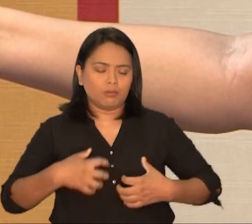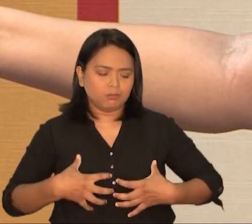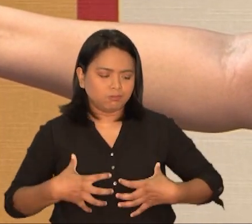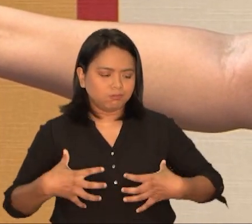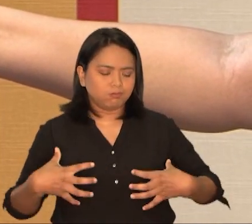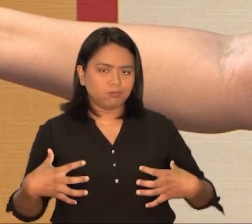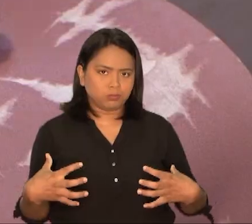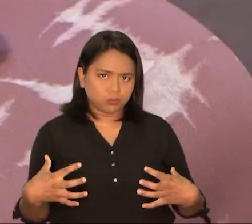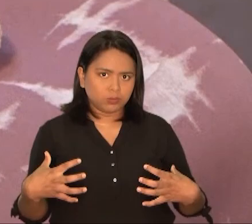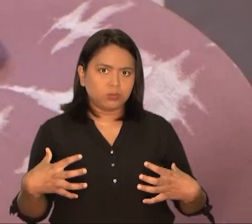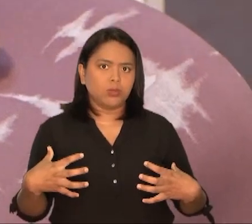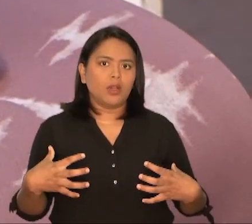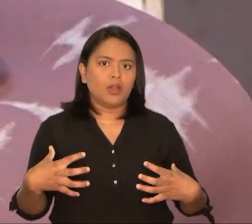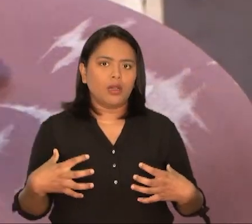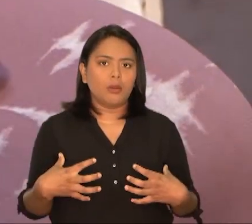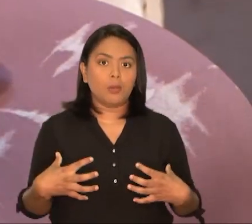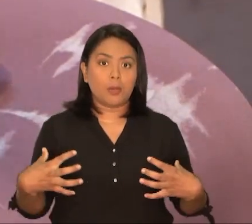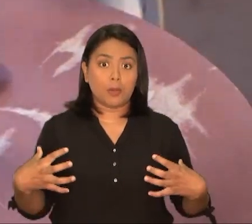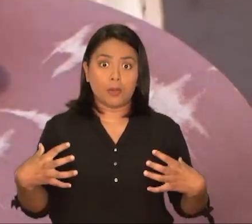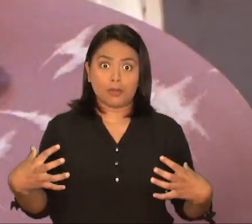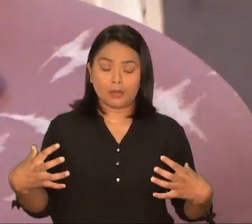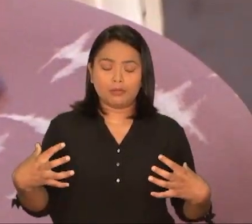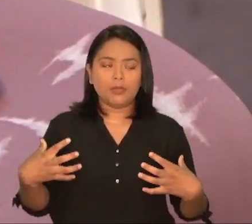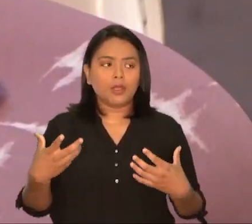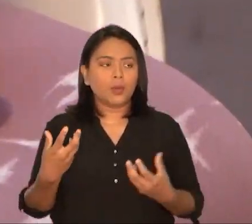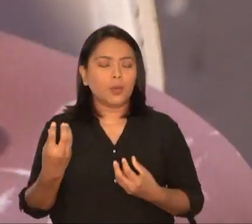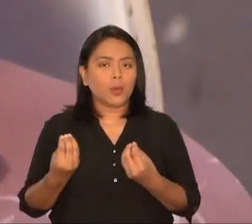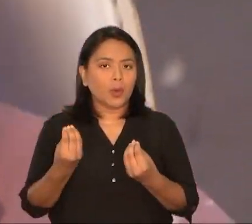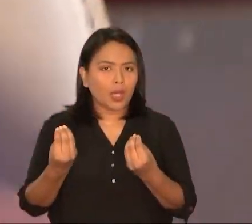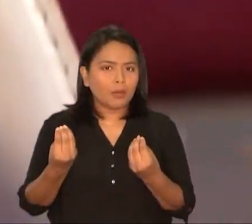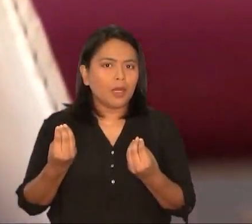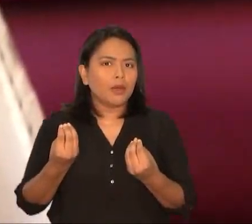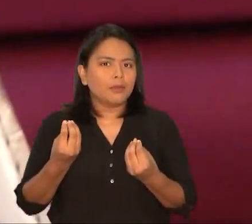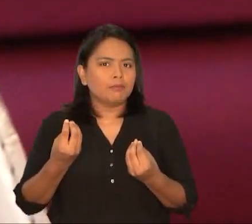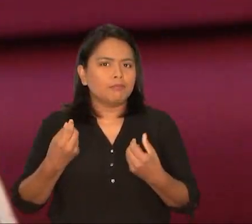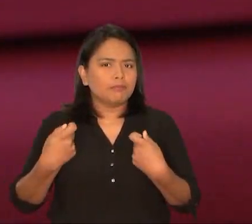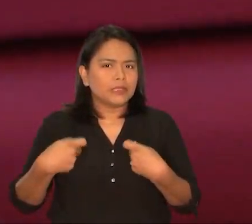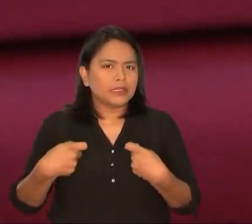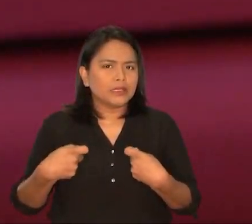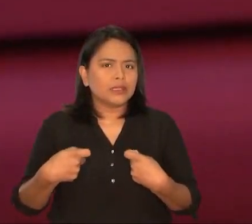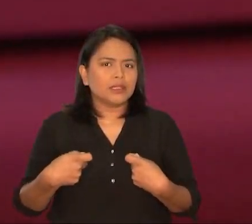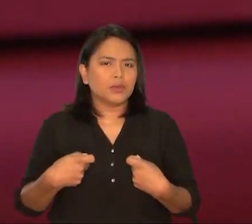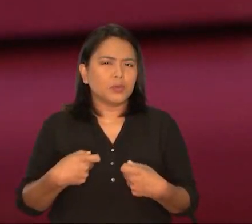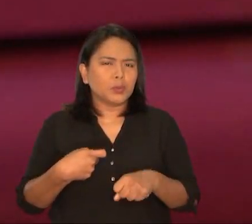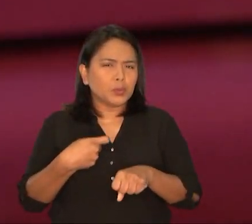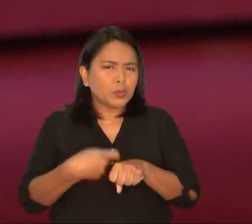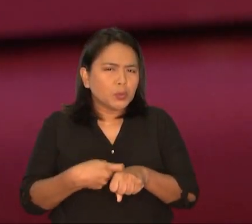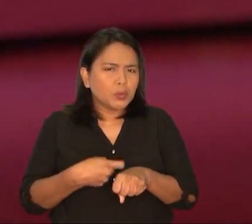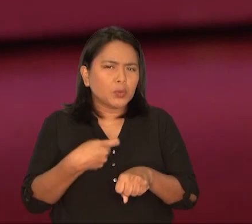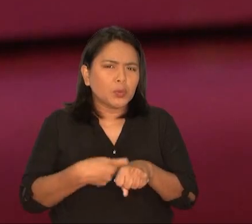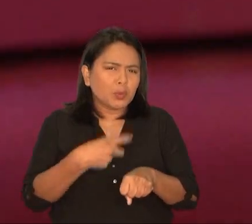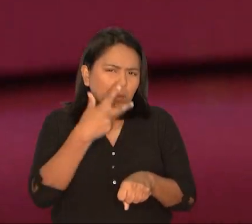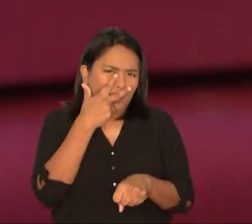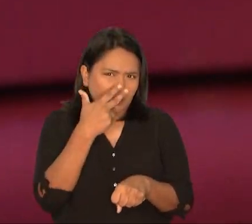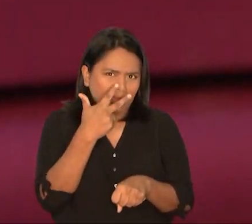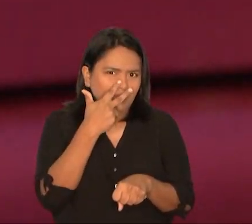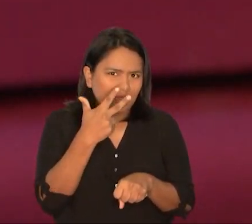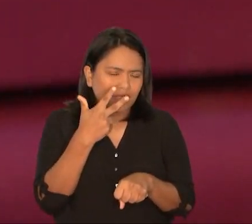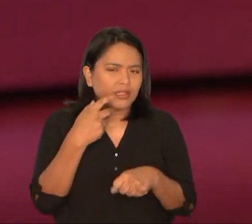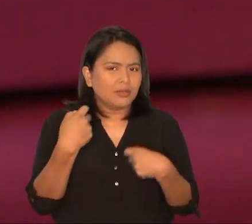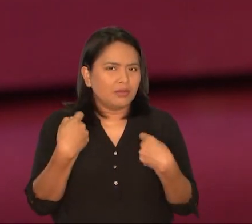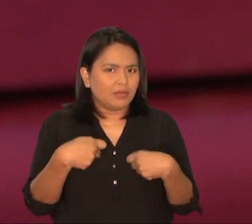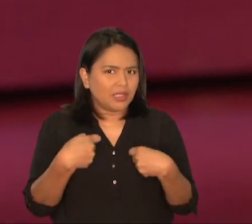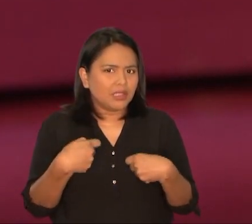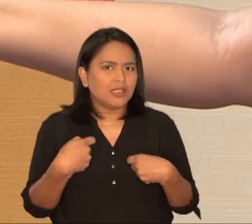né? Popularmente conhecida, essa produção ativa acontece, essas mamas, elas ficam muito rígidas, endurecidas. Então, saber